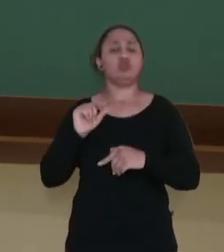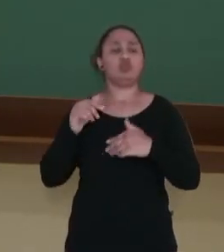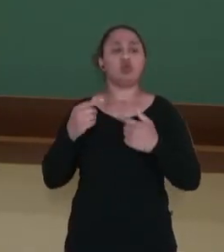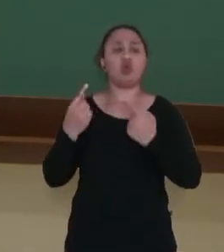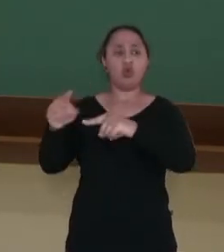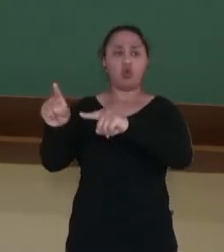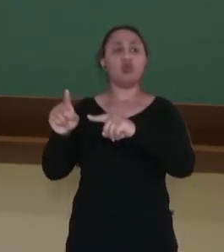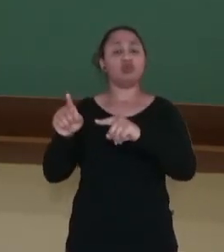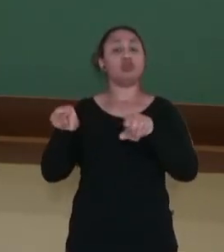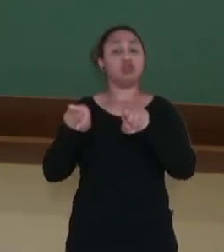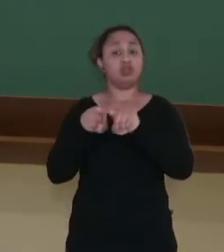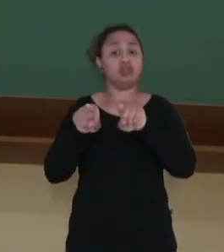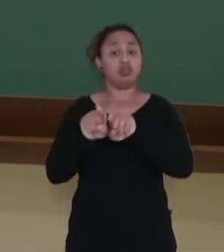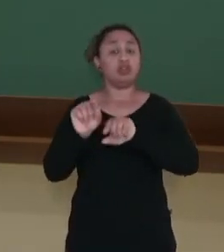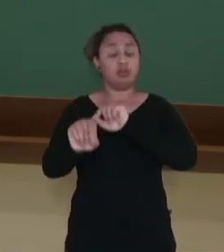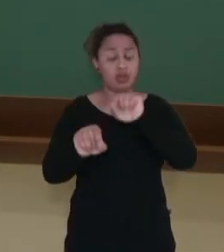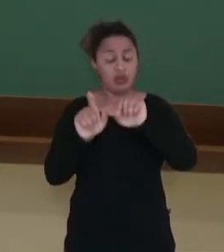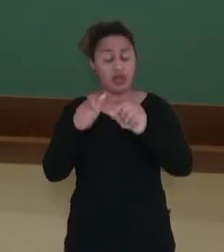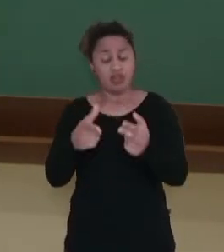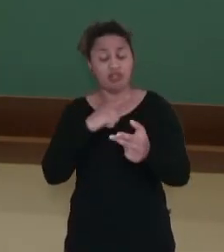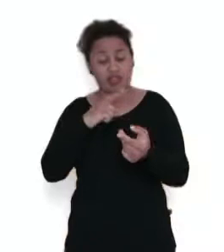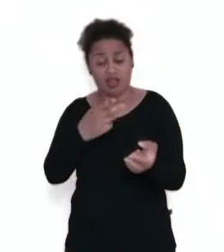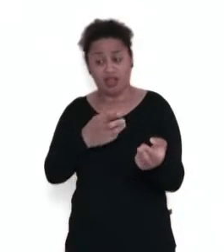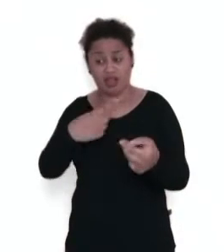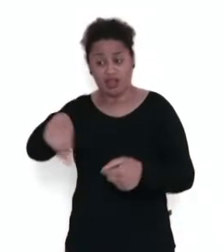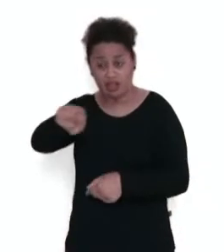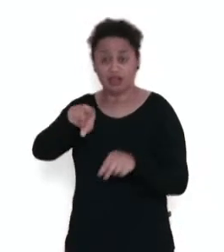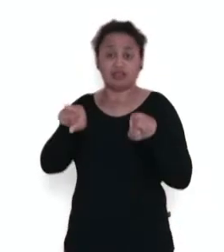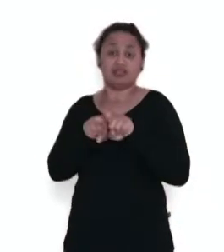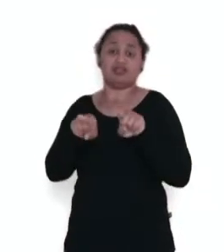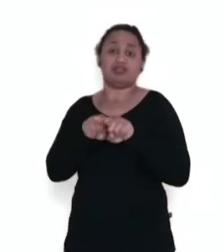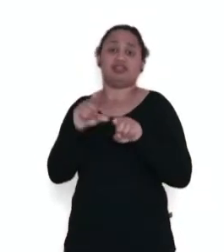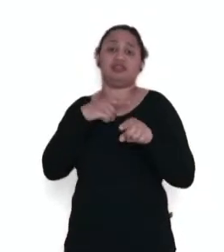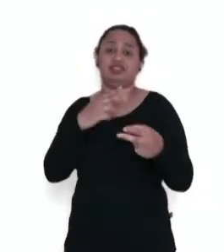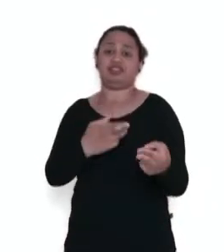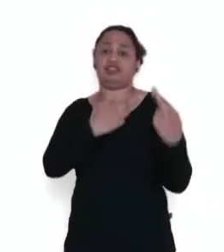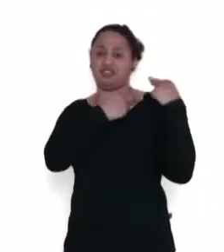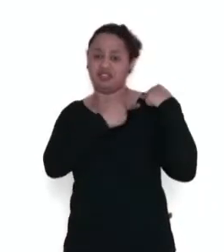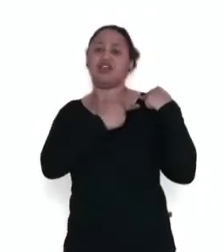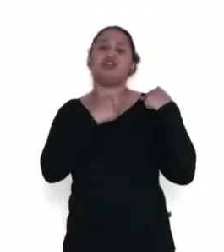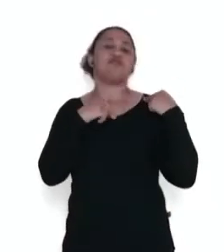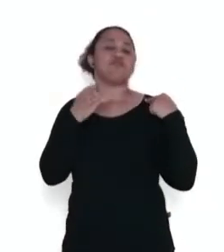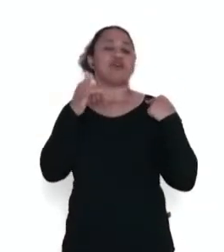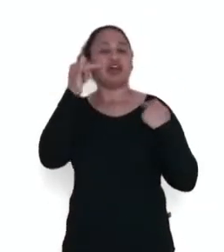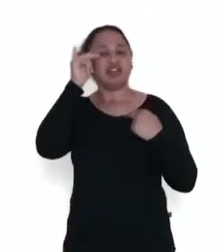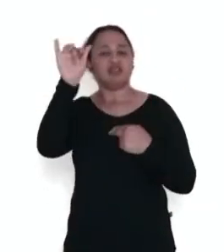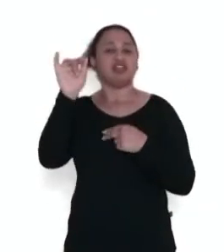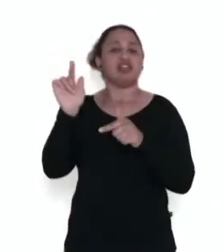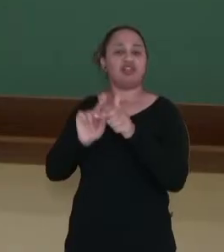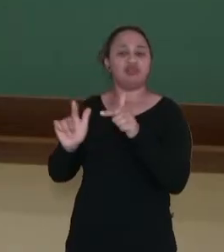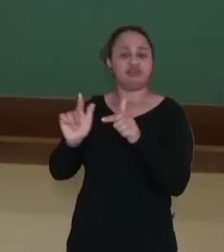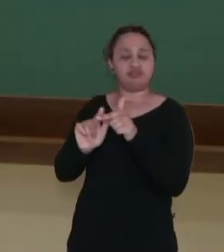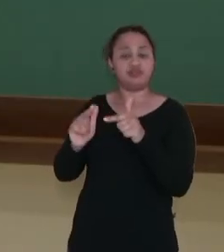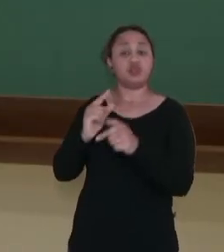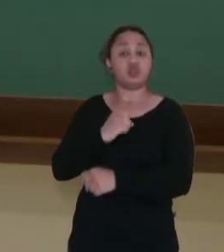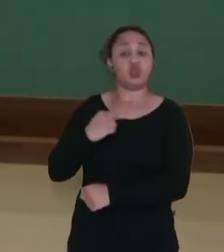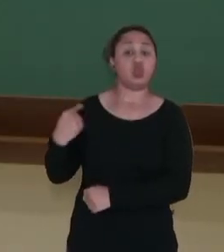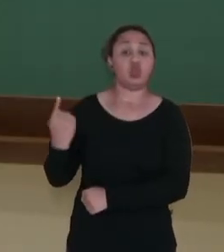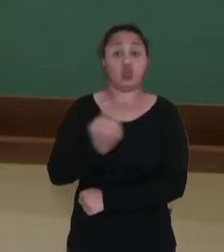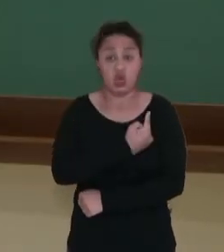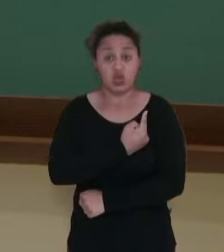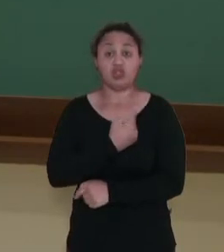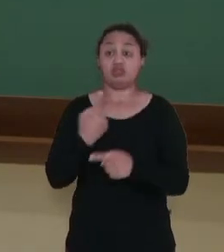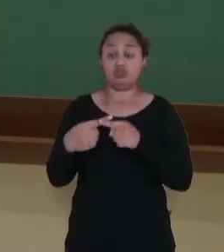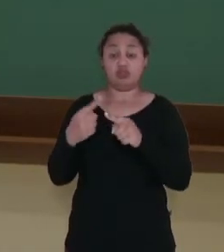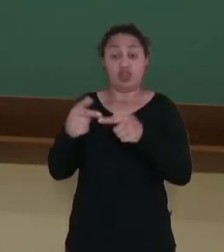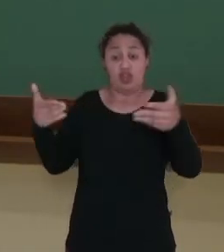ainda de corresponsabilidade no combate a esse problema. Então, usa esse tempo verbal nós, porque isso tem que ser